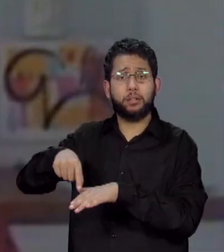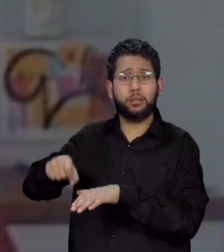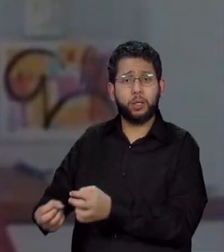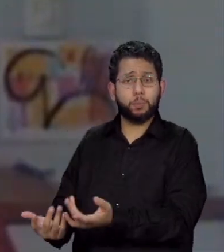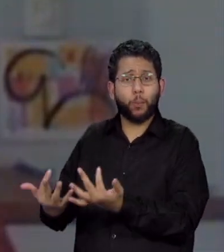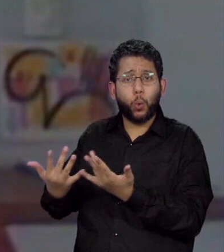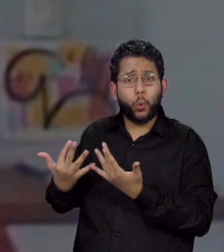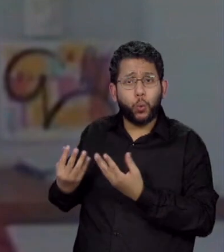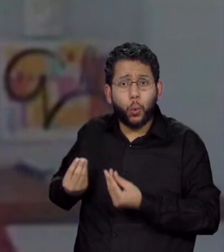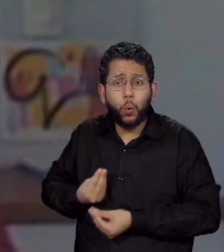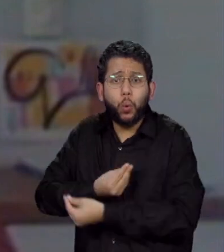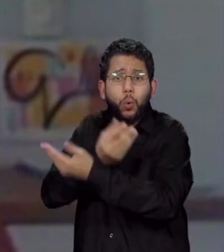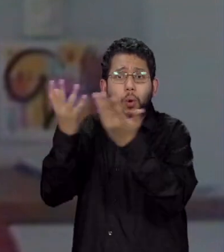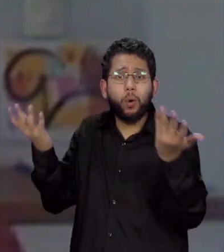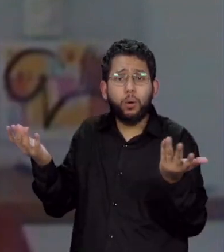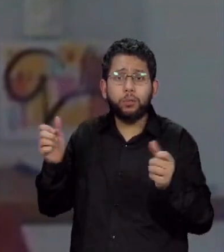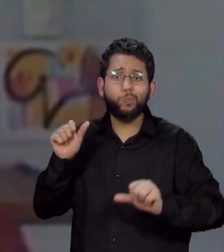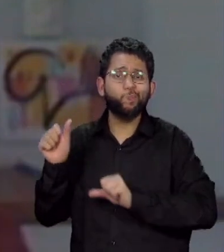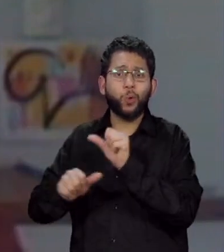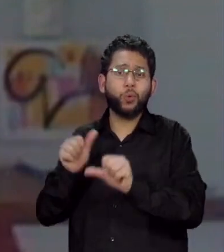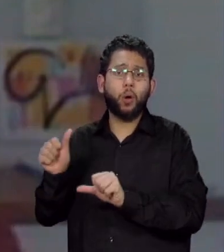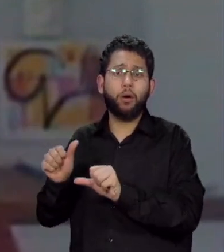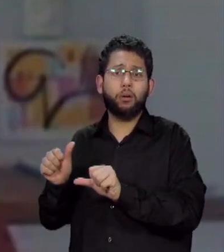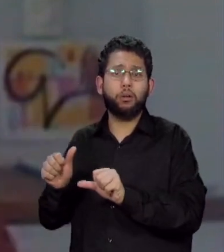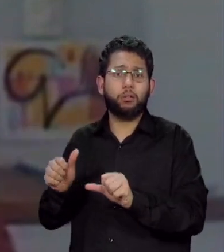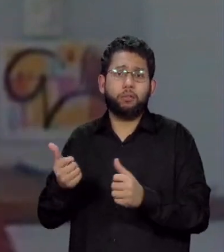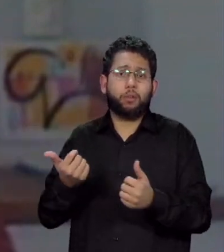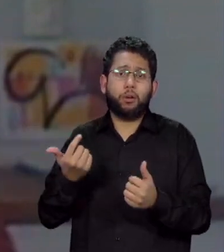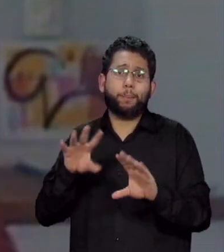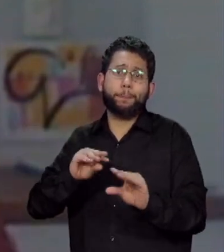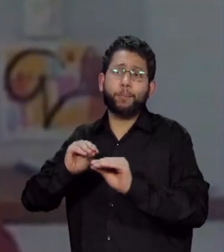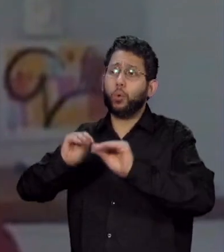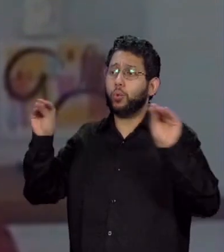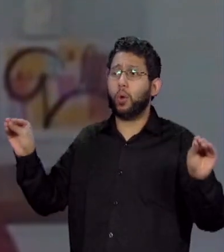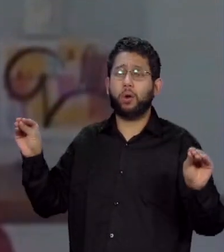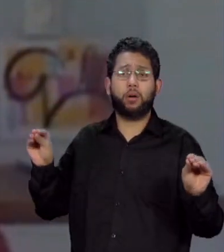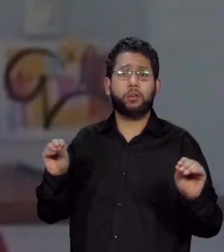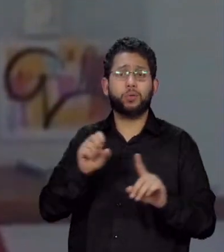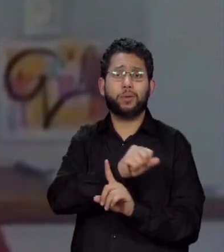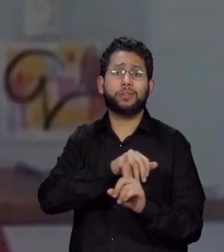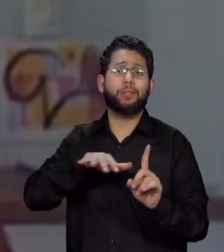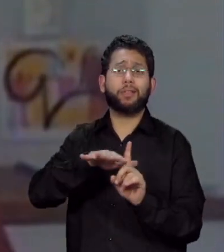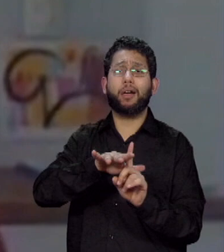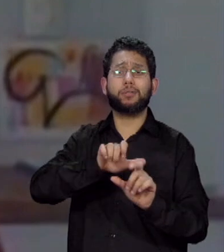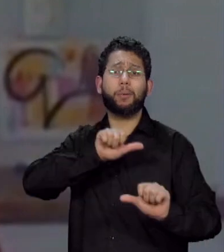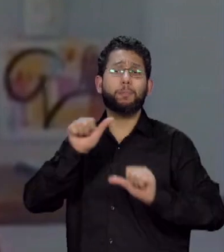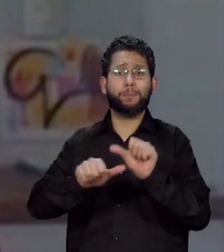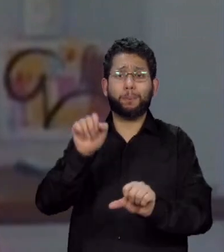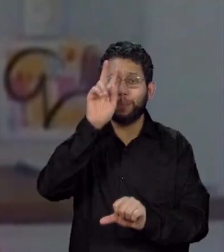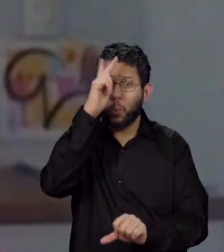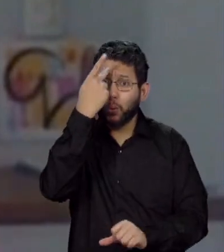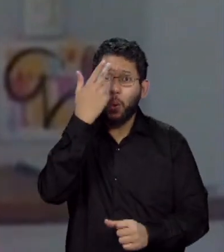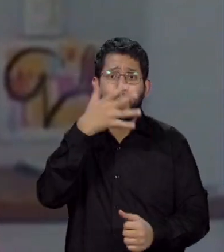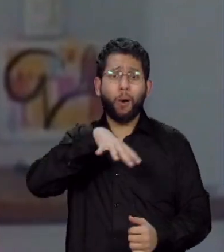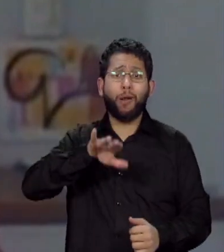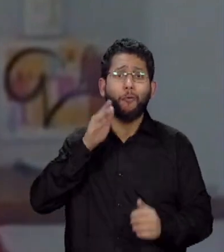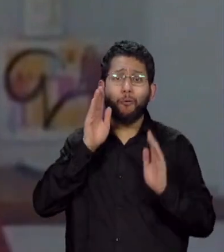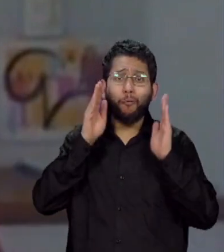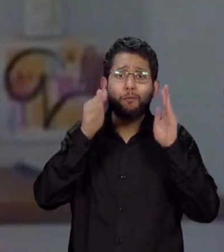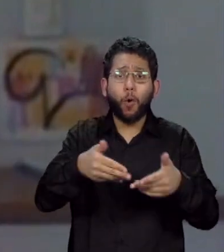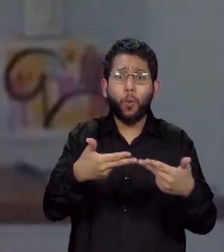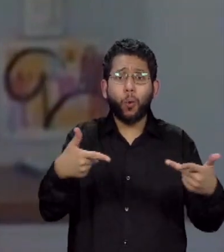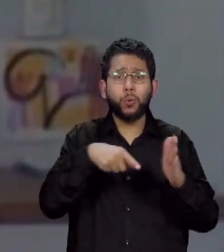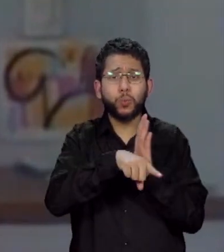mudaram para um novo momento da sociedade, né, que é a sociedade do conhecimento. E nessa sociedade do